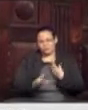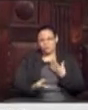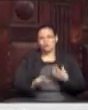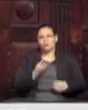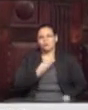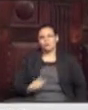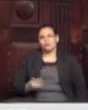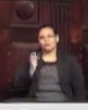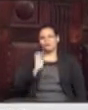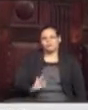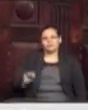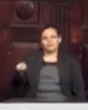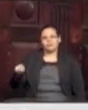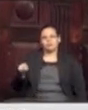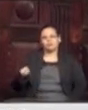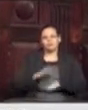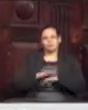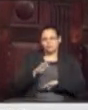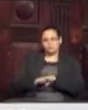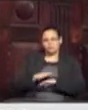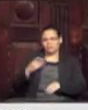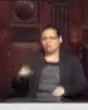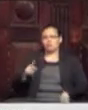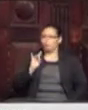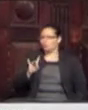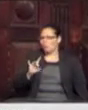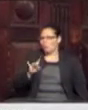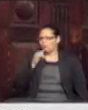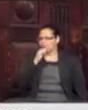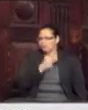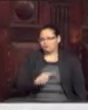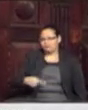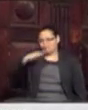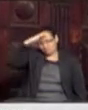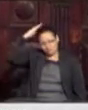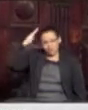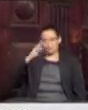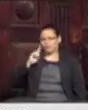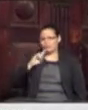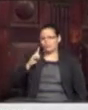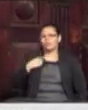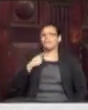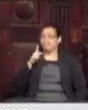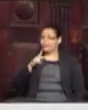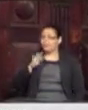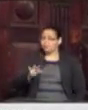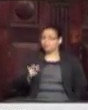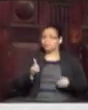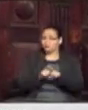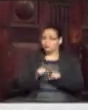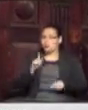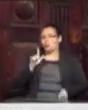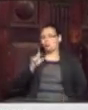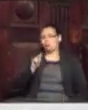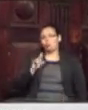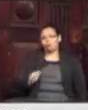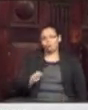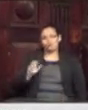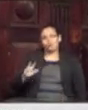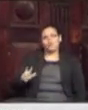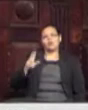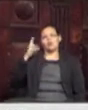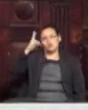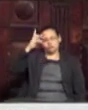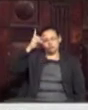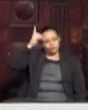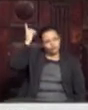é o grande promotor disso, e não estou falando só do senhor Temer, não, tá? Vai sobrar para o PT, estou falando do seu Lula, da dona Dilma,